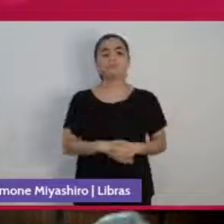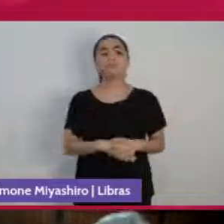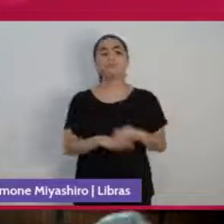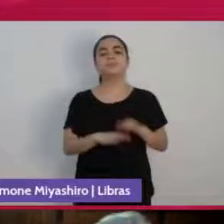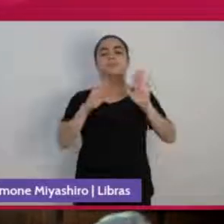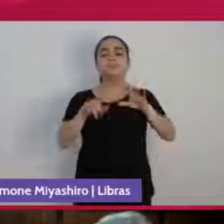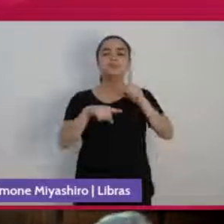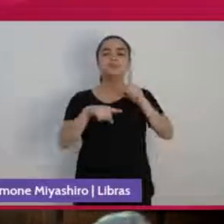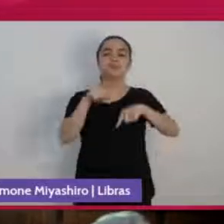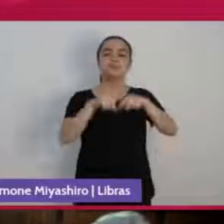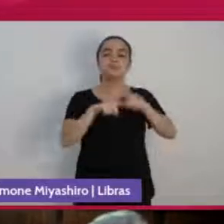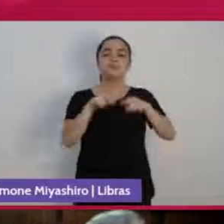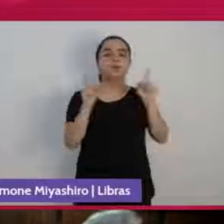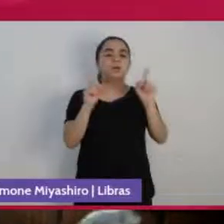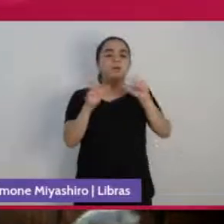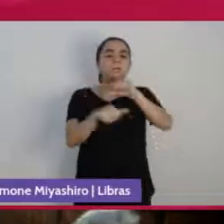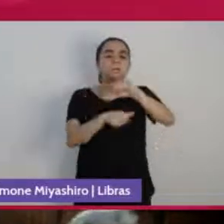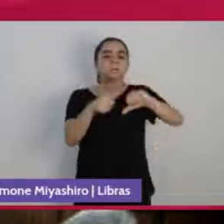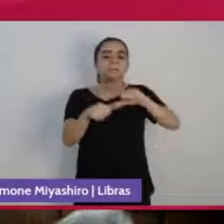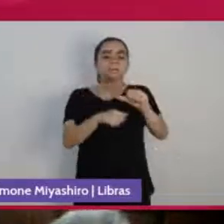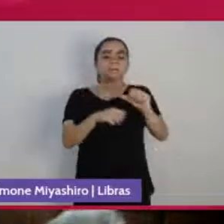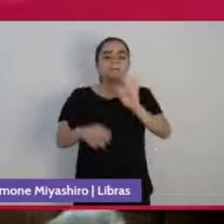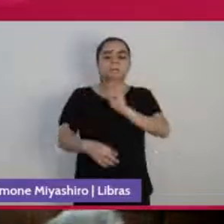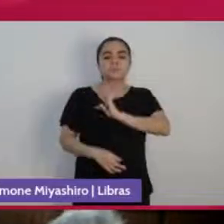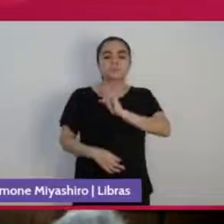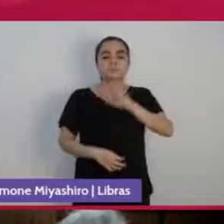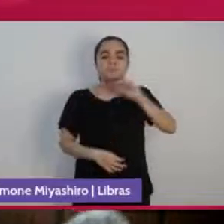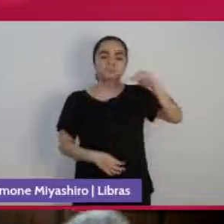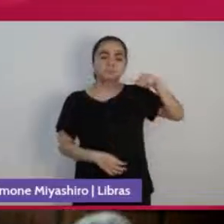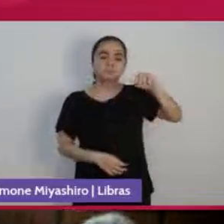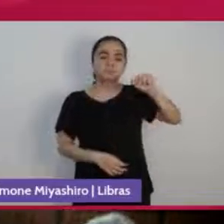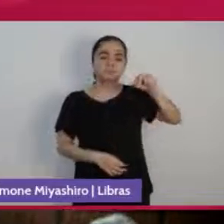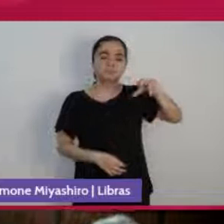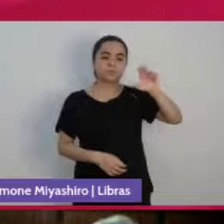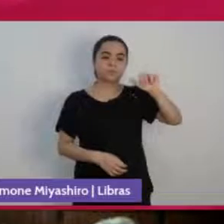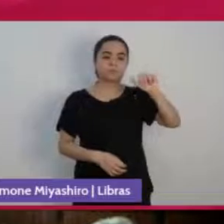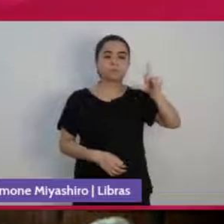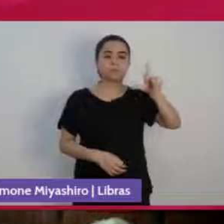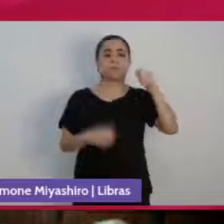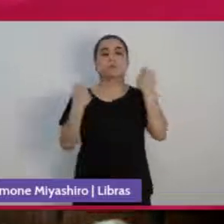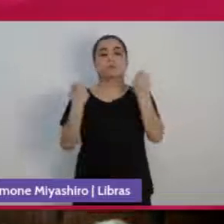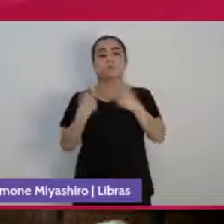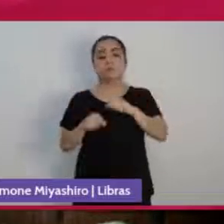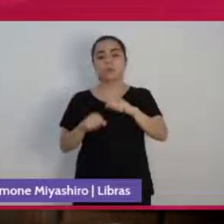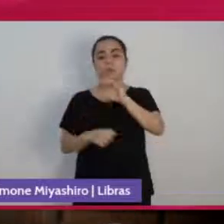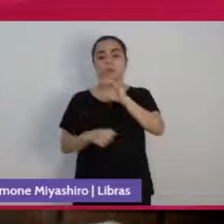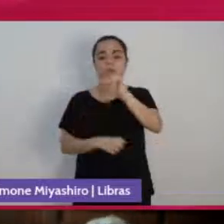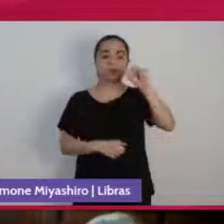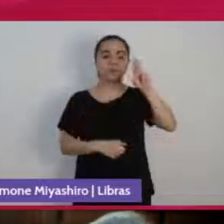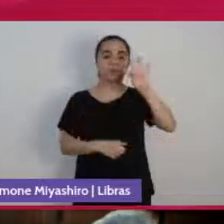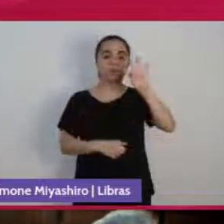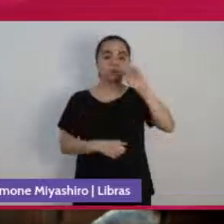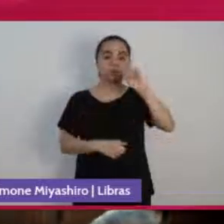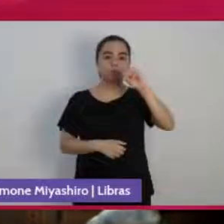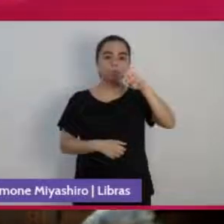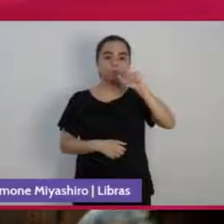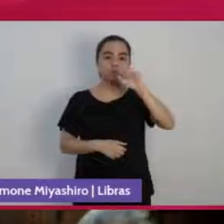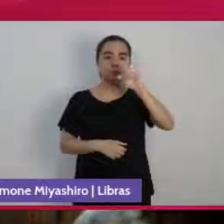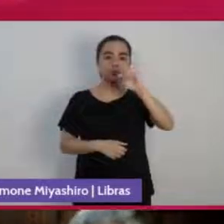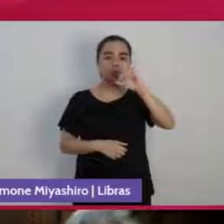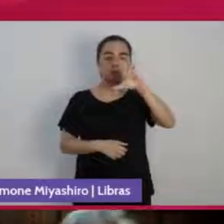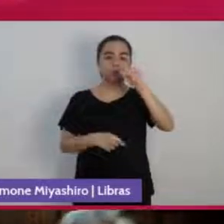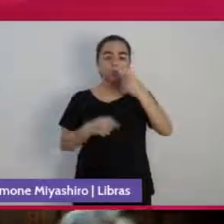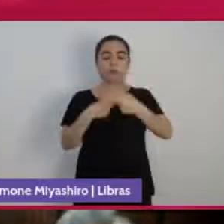preciso mudar para a técnica manual. Eu posso usar o automático, porque os equipamentos DR, a grande